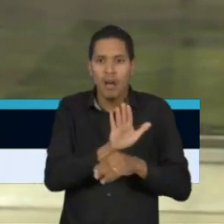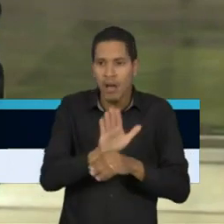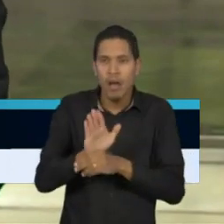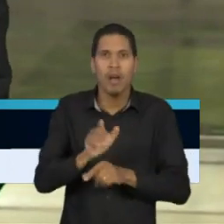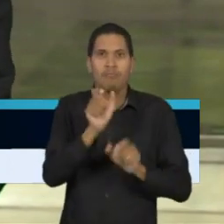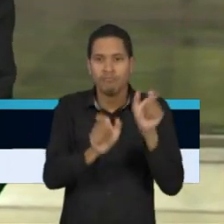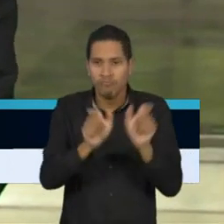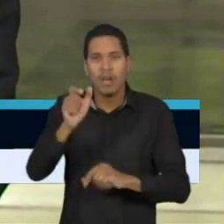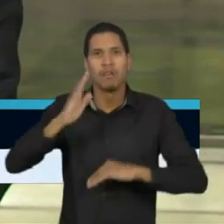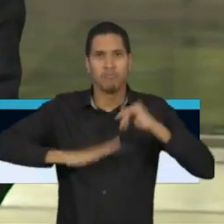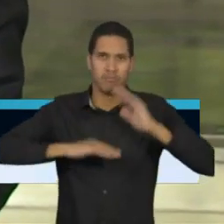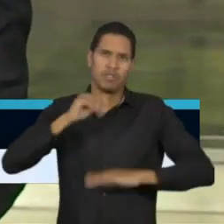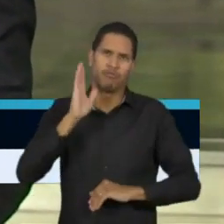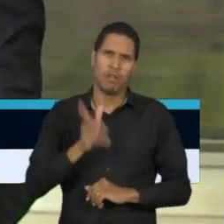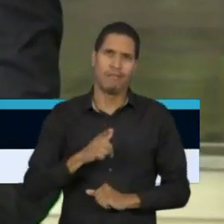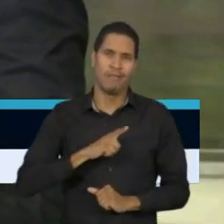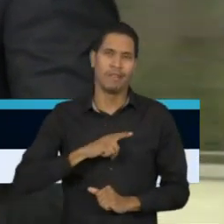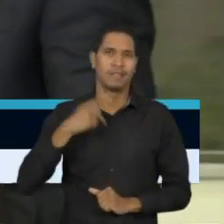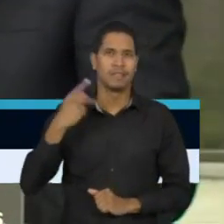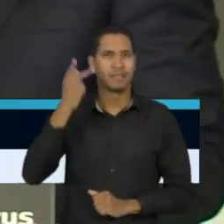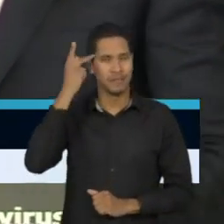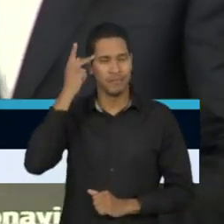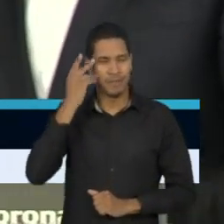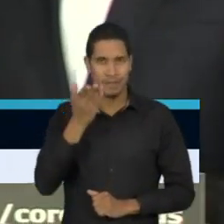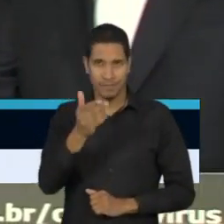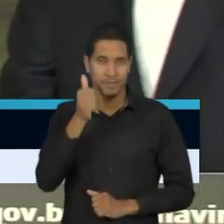já em prática aqui no Estado de São Paulo. Célia.